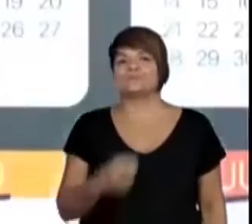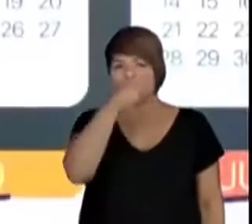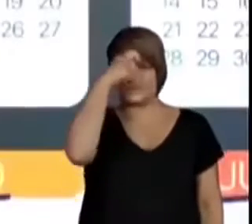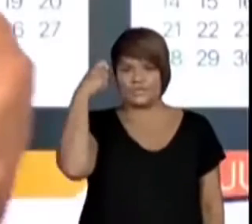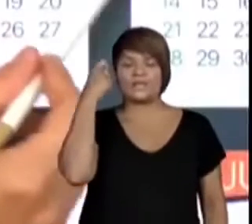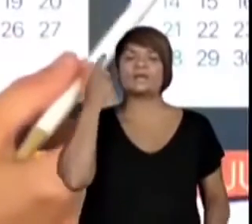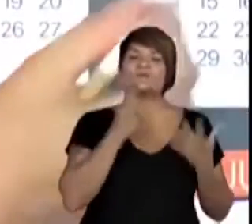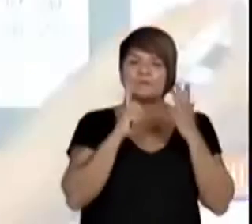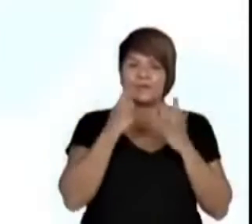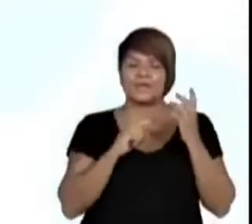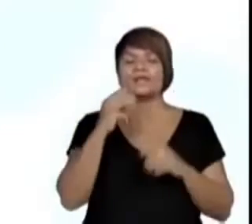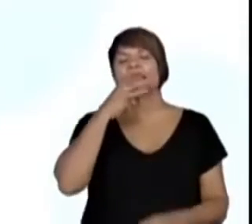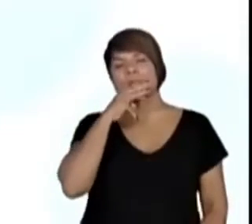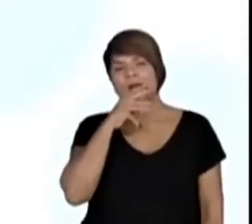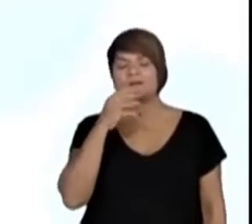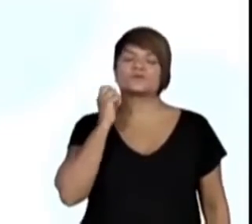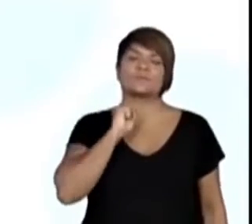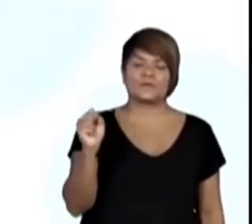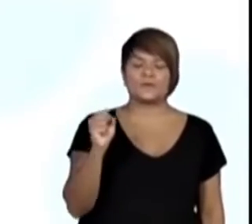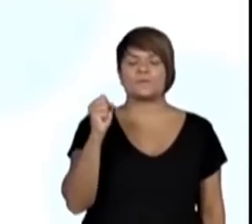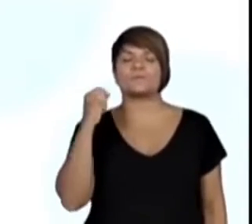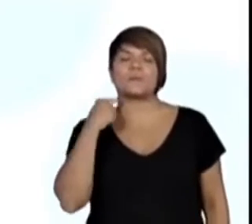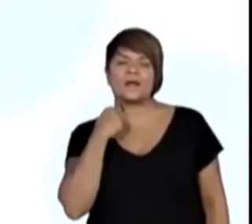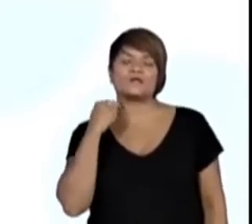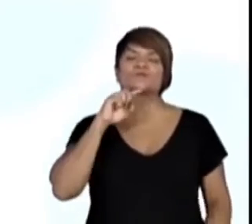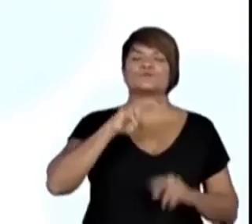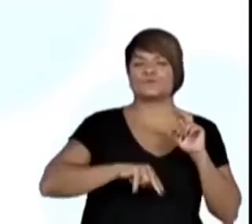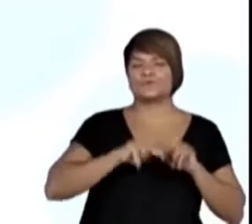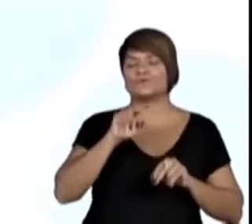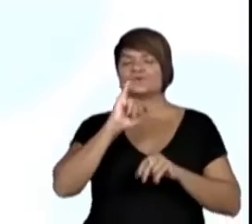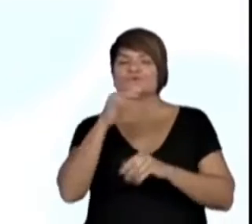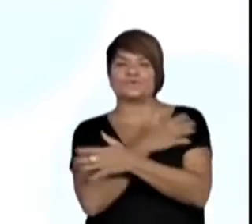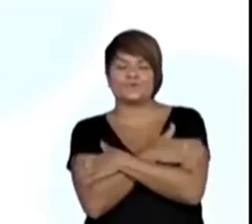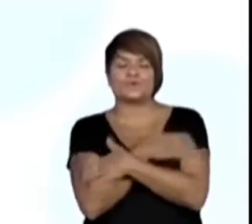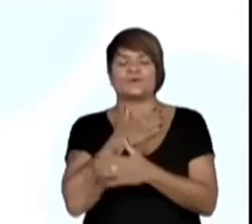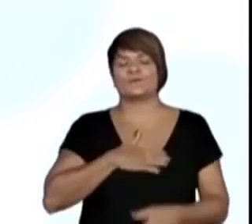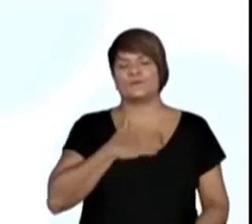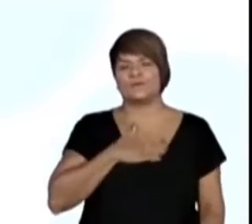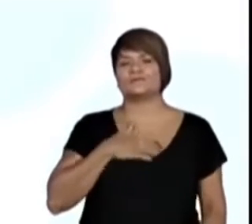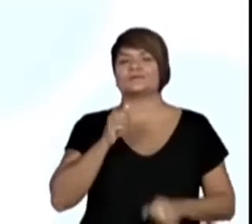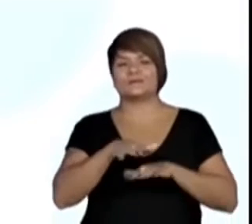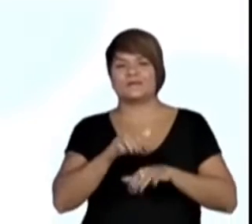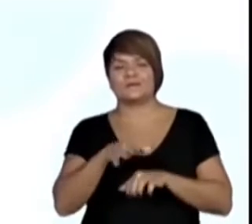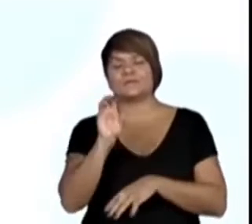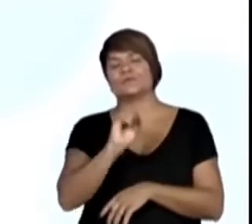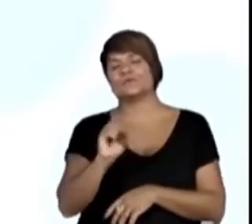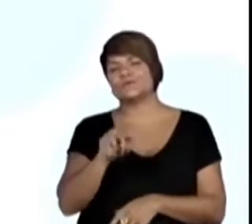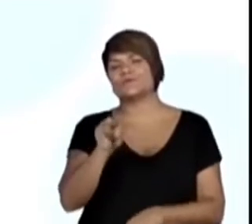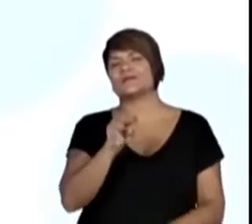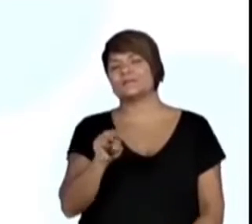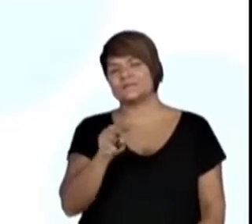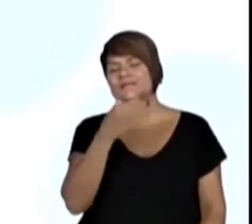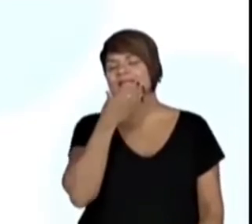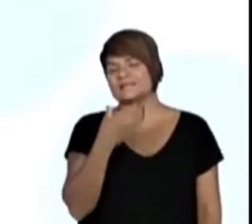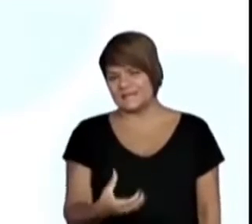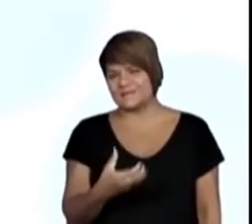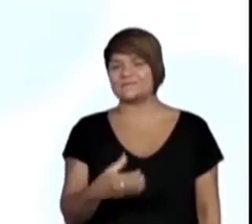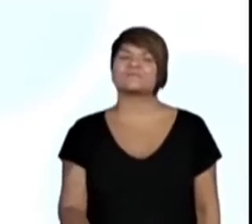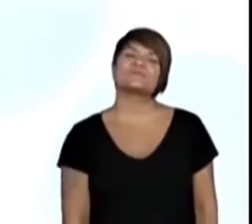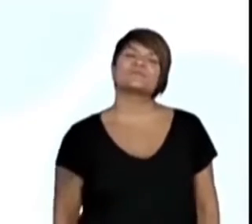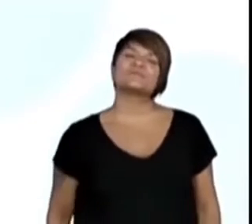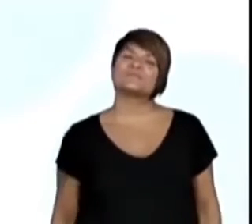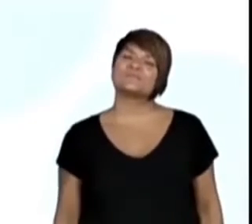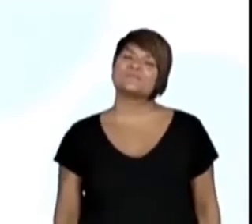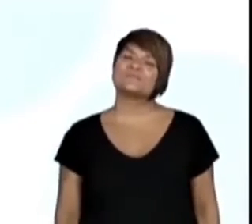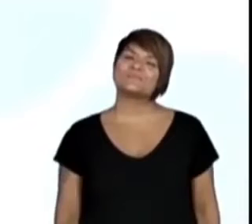janeiro, fevereiro, março, abril, maio, junho, julho e agosto, setembro, outubro, novembro e